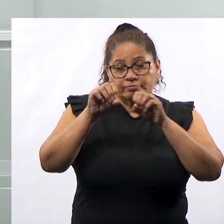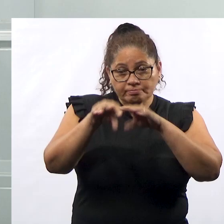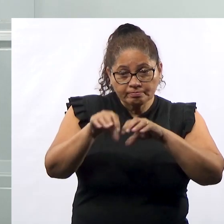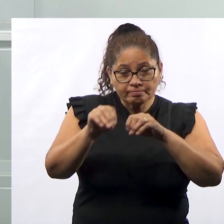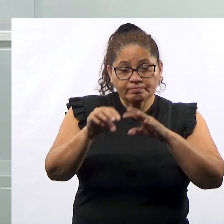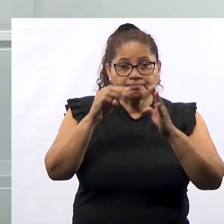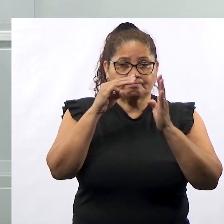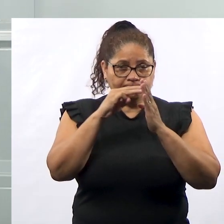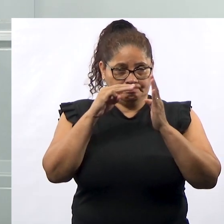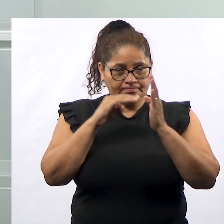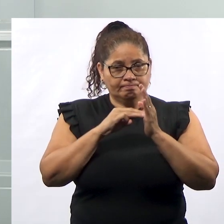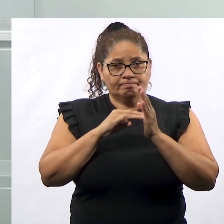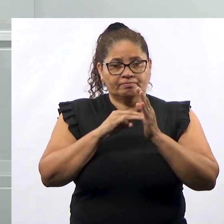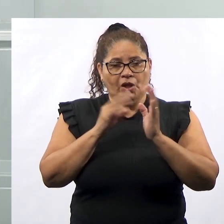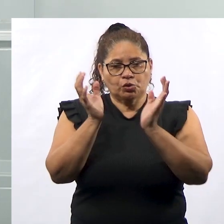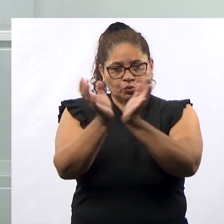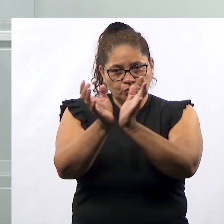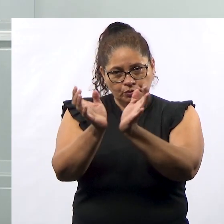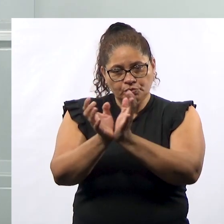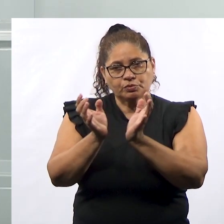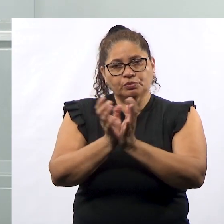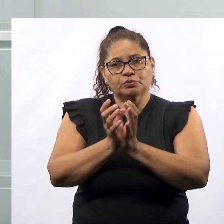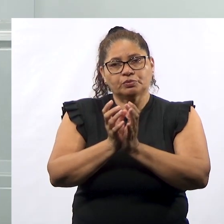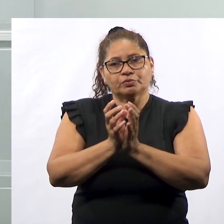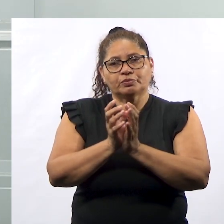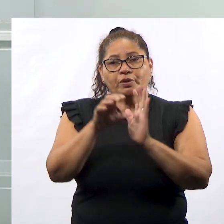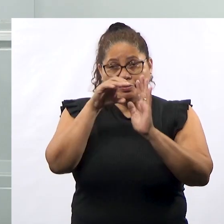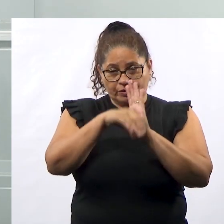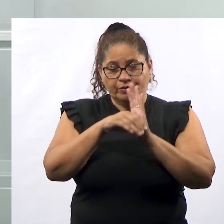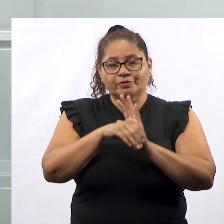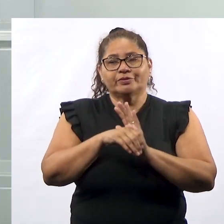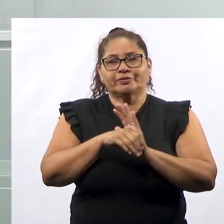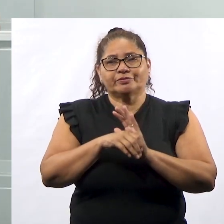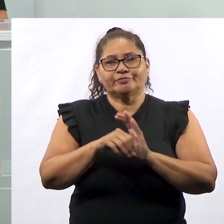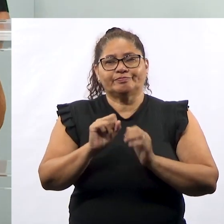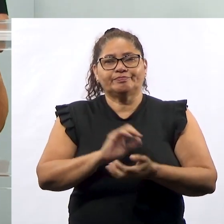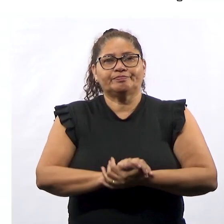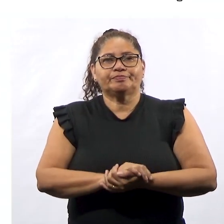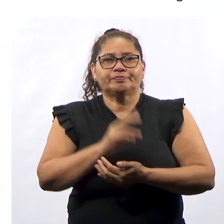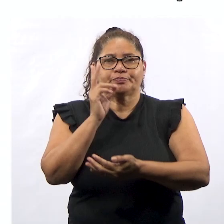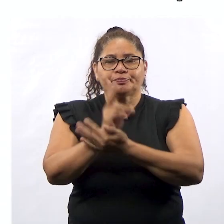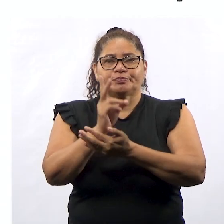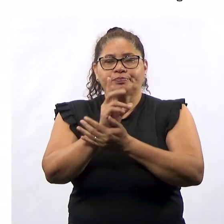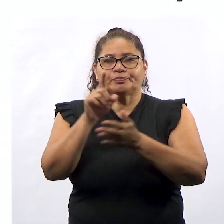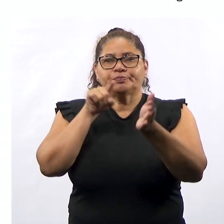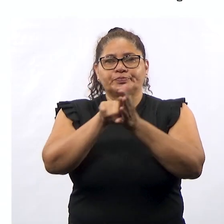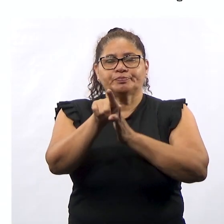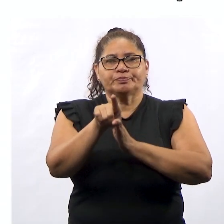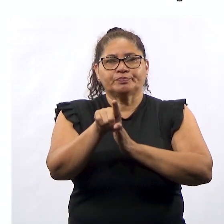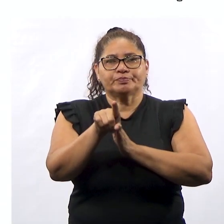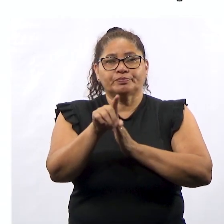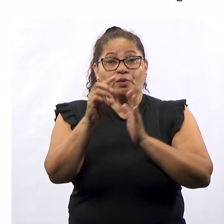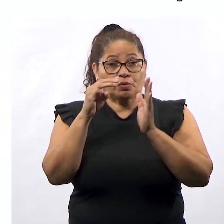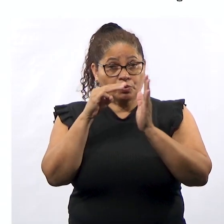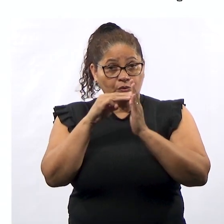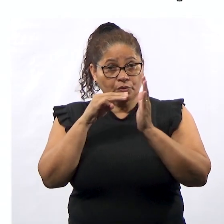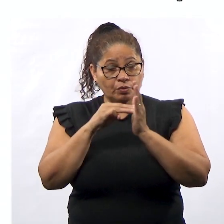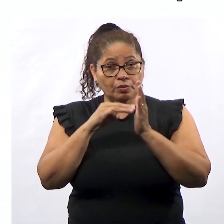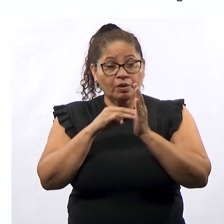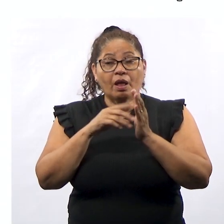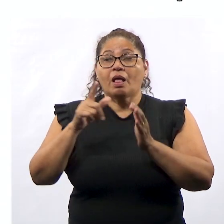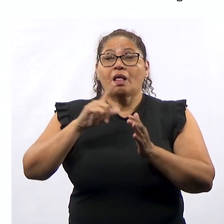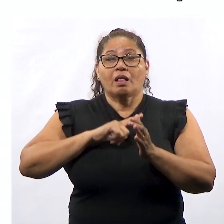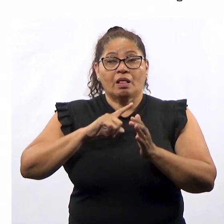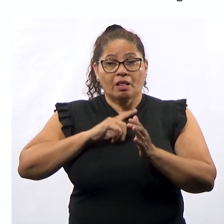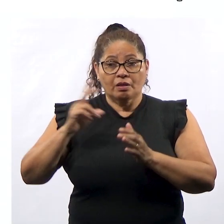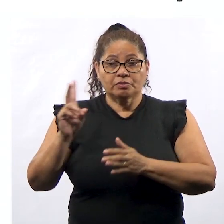aquele conteúdo àquele grupo. Então isso é currículo, viu, gente? Continuando, outra pergunta. O conteúdo, ele tem o